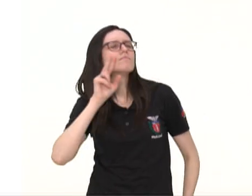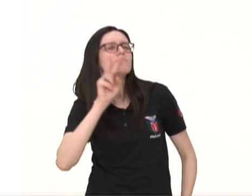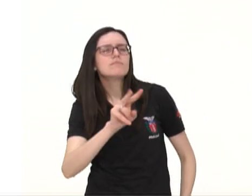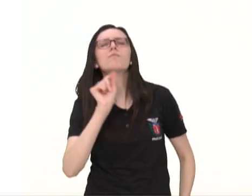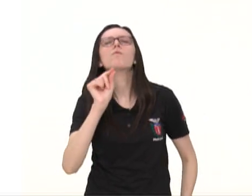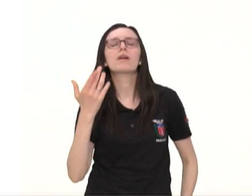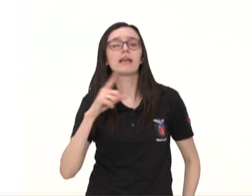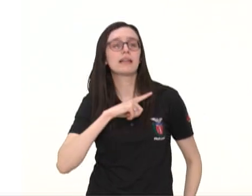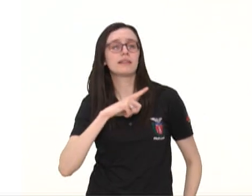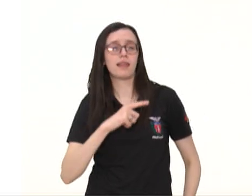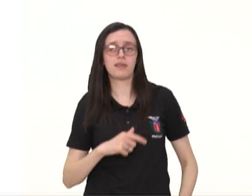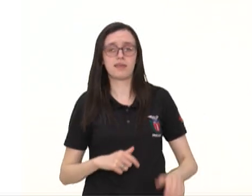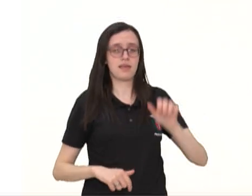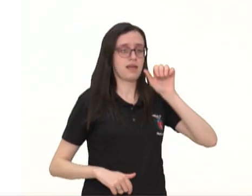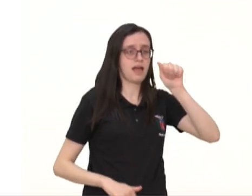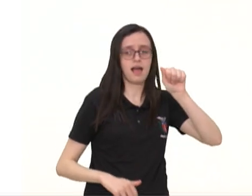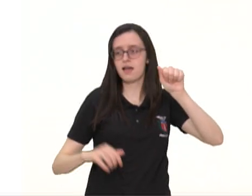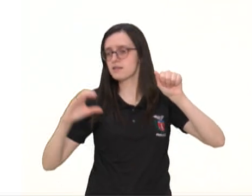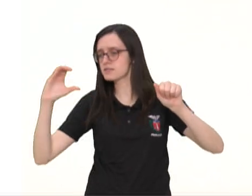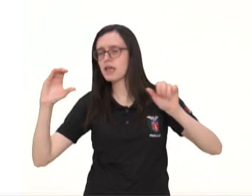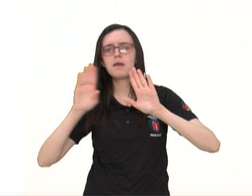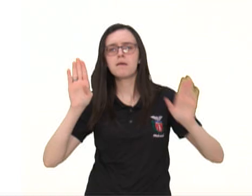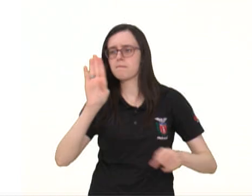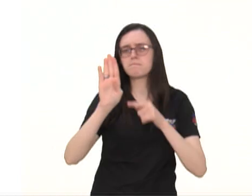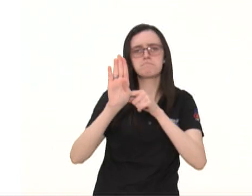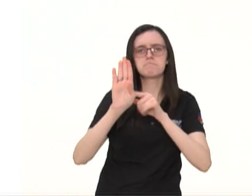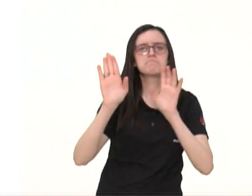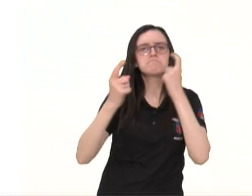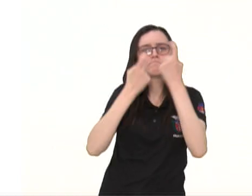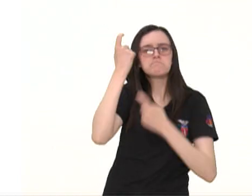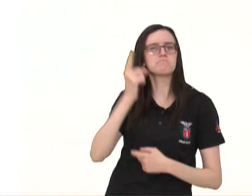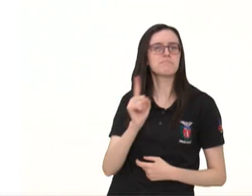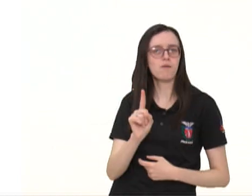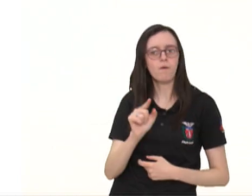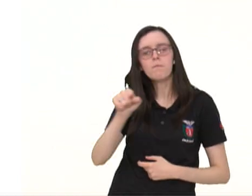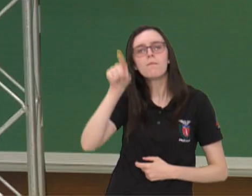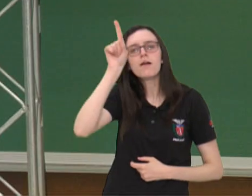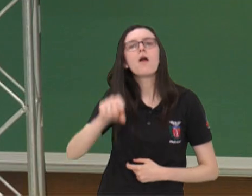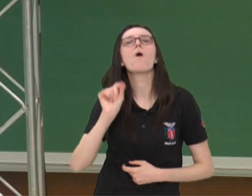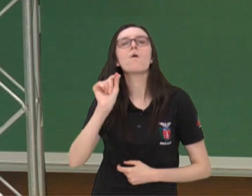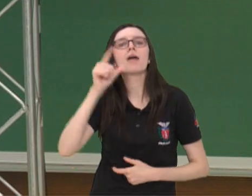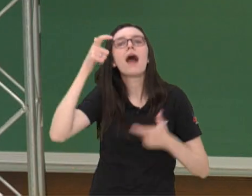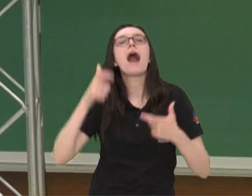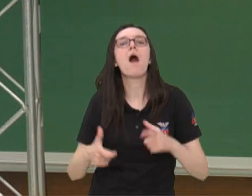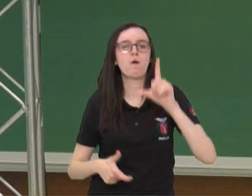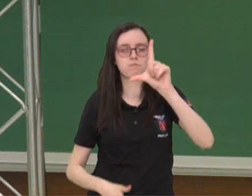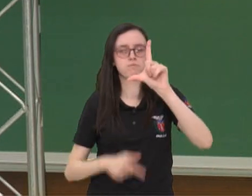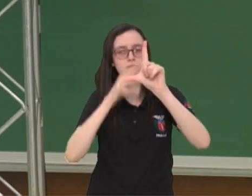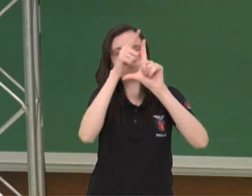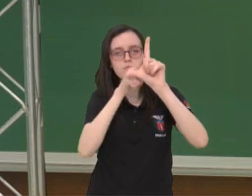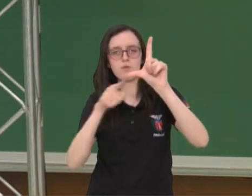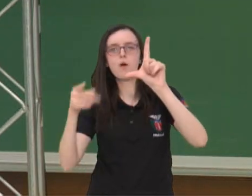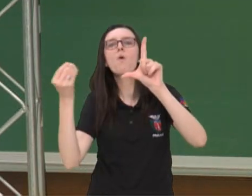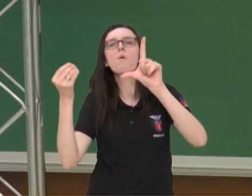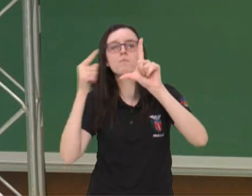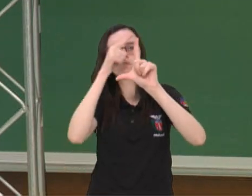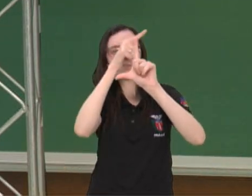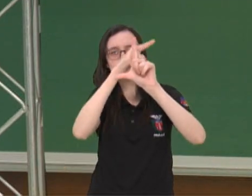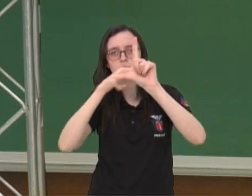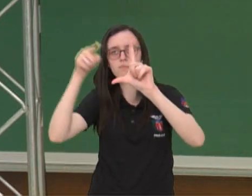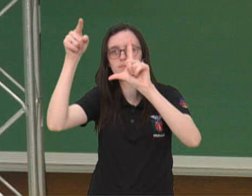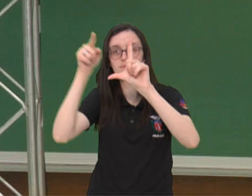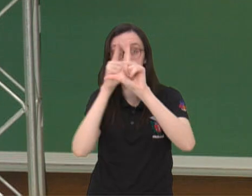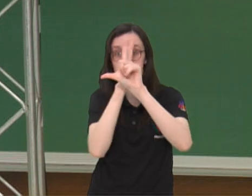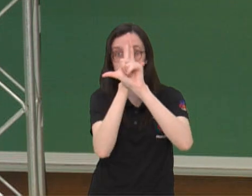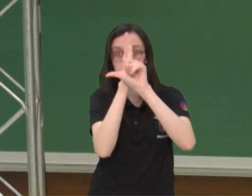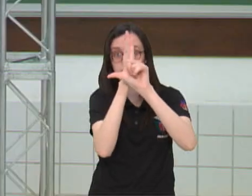função, aquele valor que não depende da variável, ele é a nossa intersecção com o eixo y. Isso mesmo.